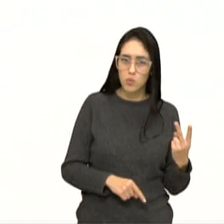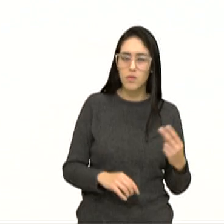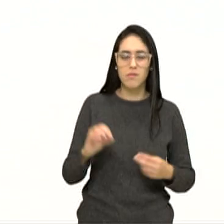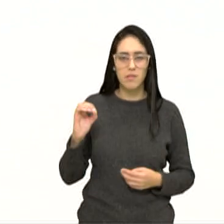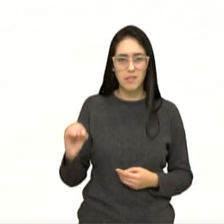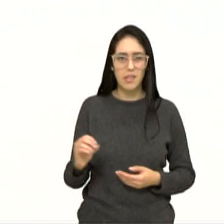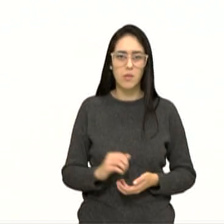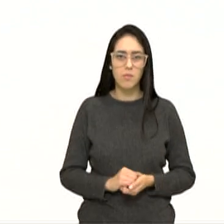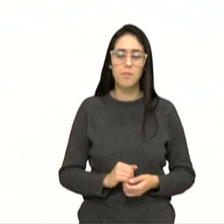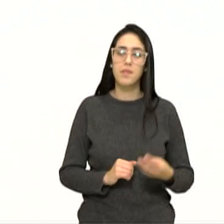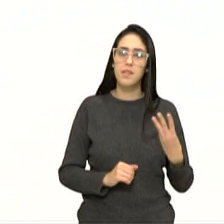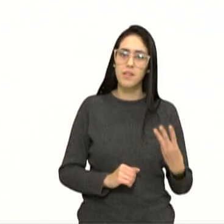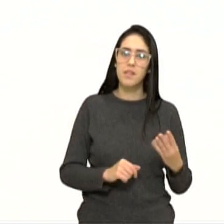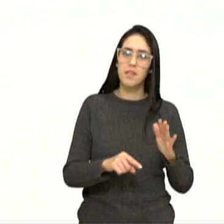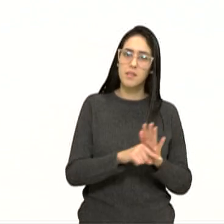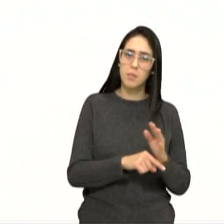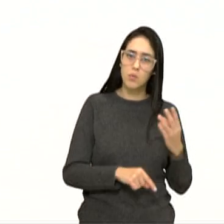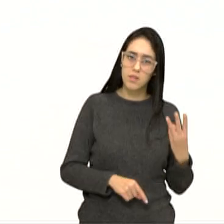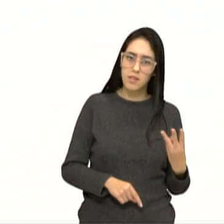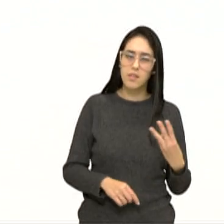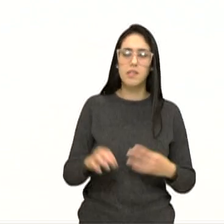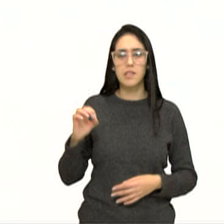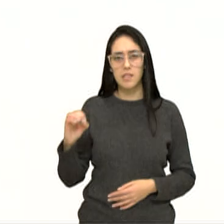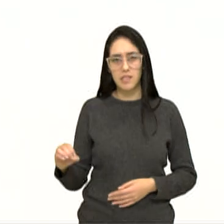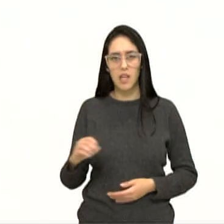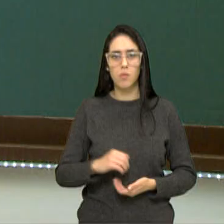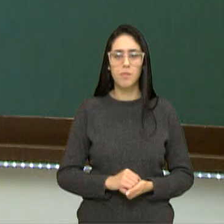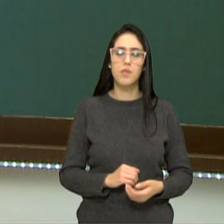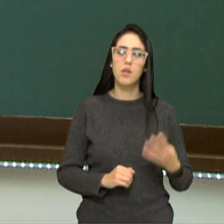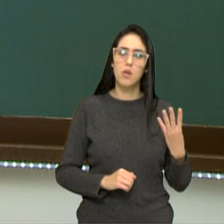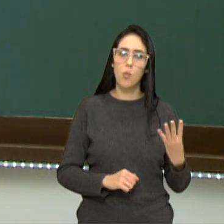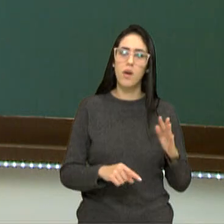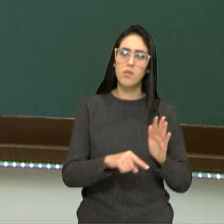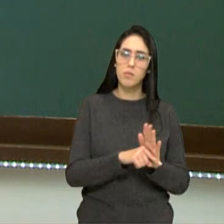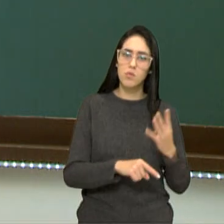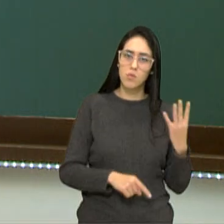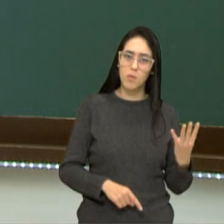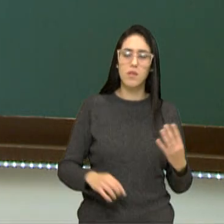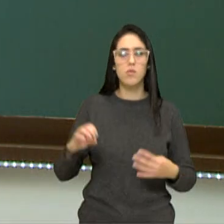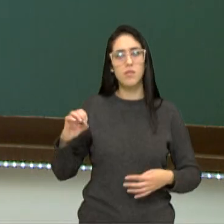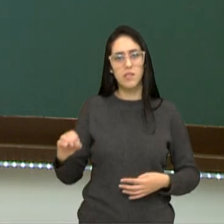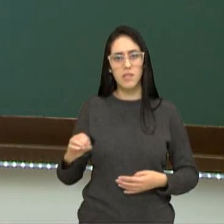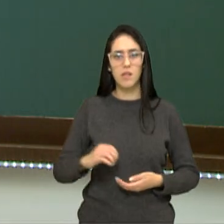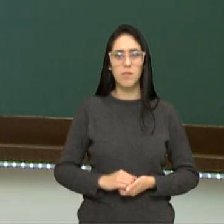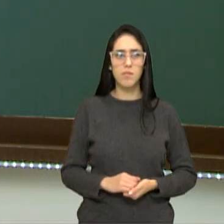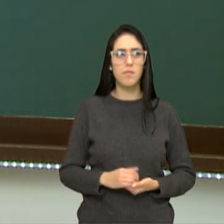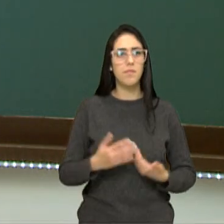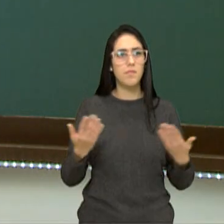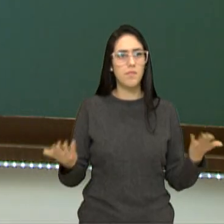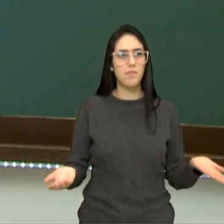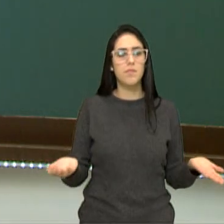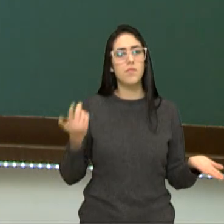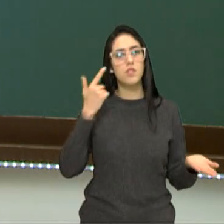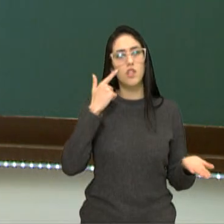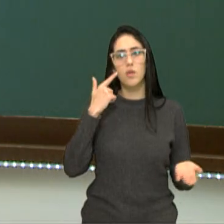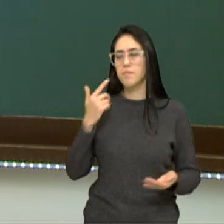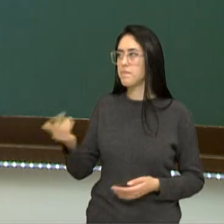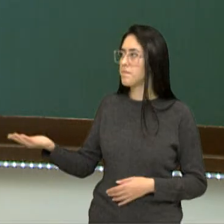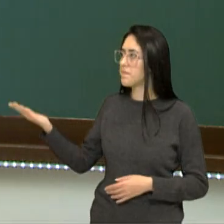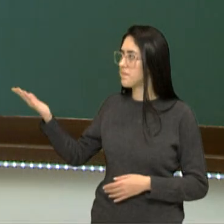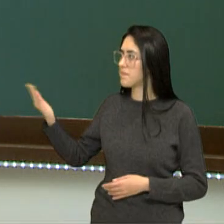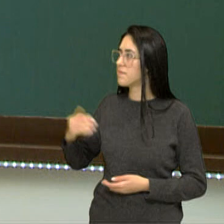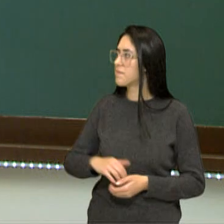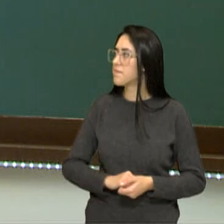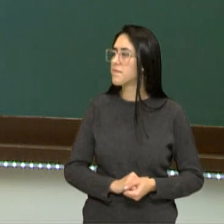0. 3 menos 3, 0. 4 menos 4, 0. Olha como é que ficou, então, a